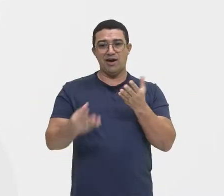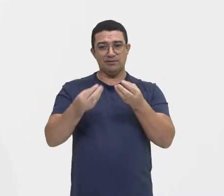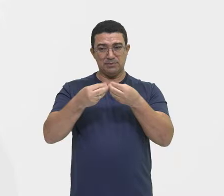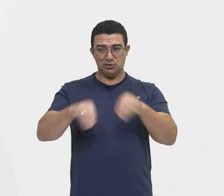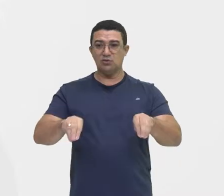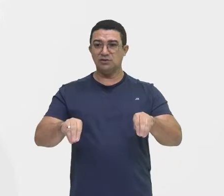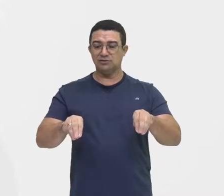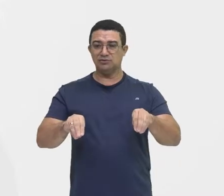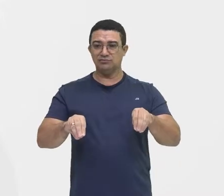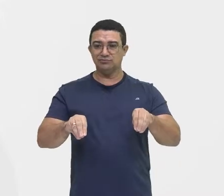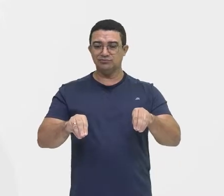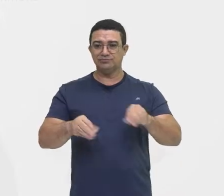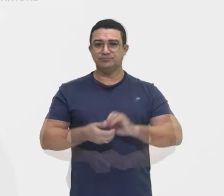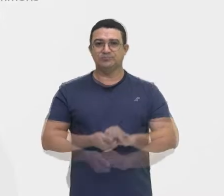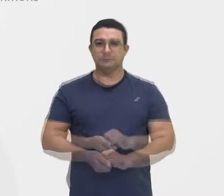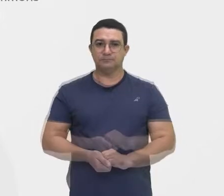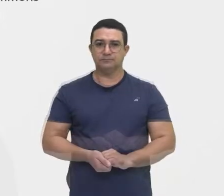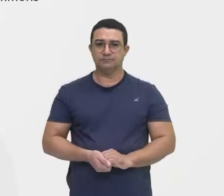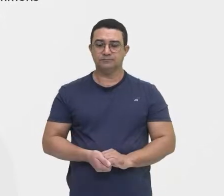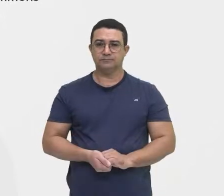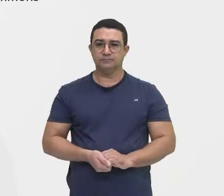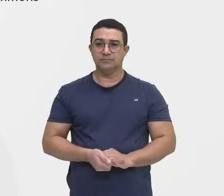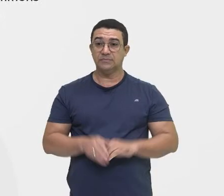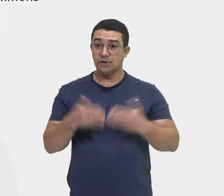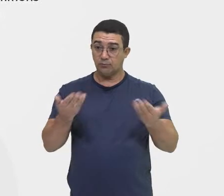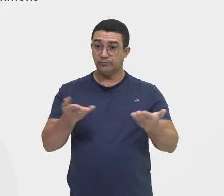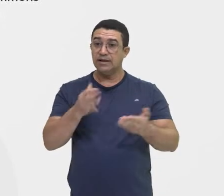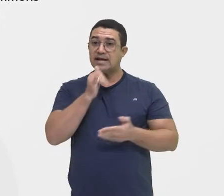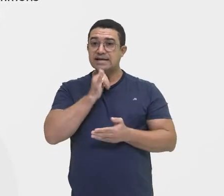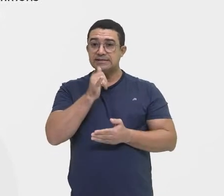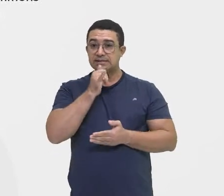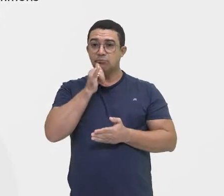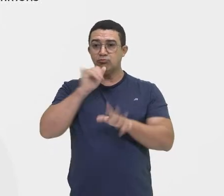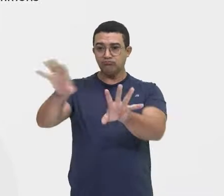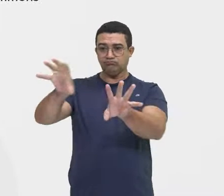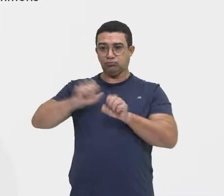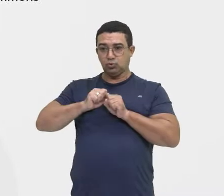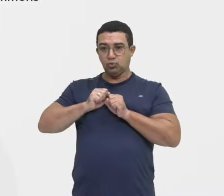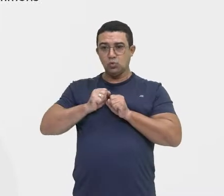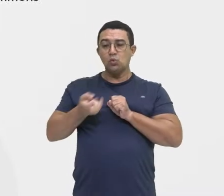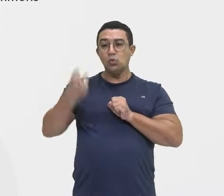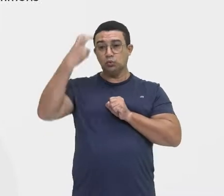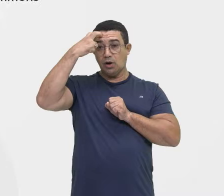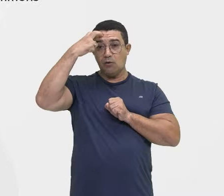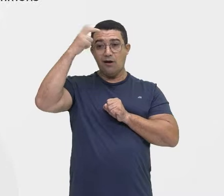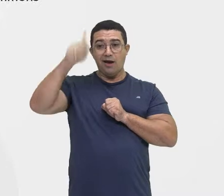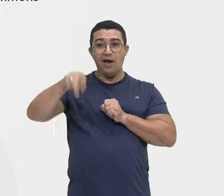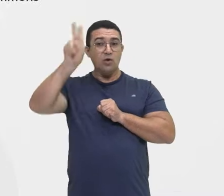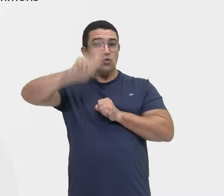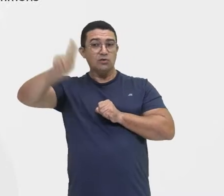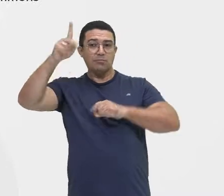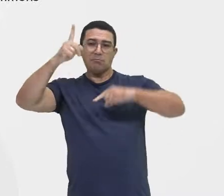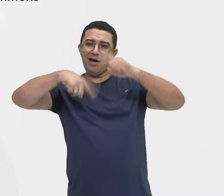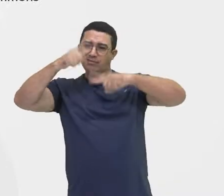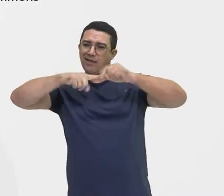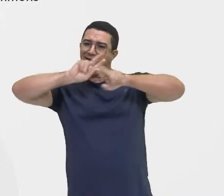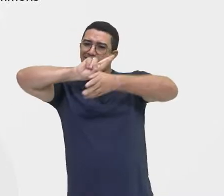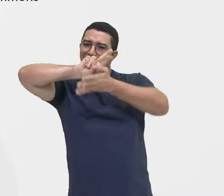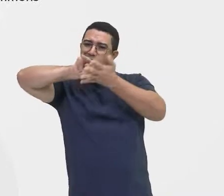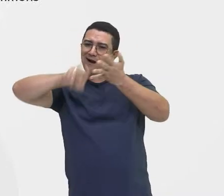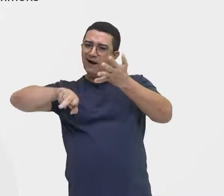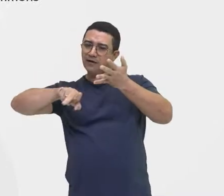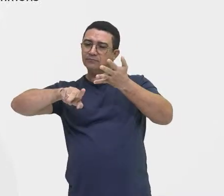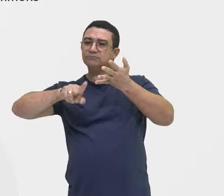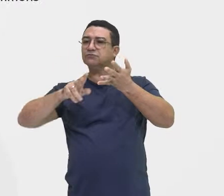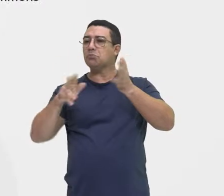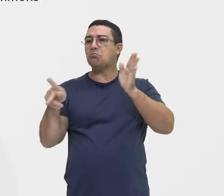esvaziando o seu sentido genuíno. Então, um exemplo dessa apropriação cultural é o uso de acessórios ou vestimentas de origem